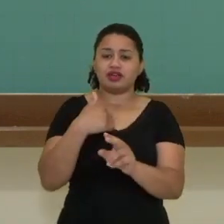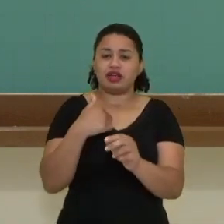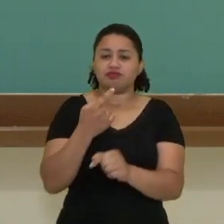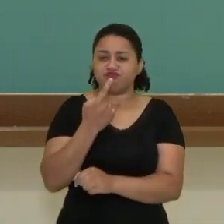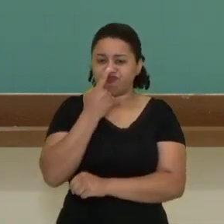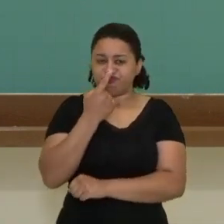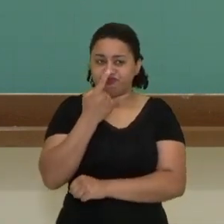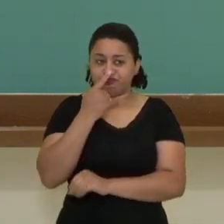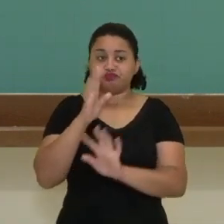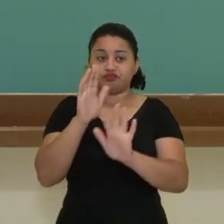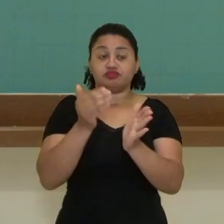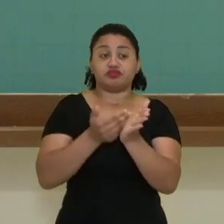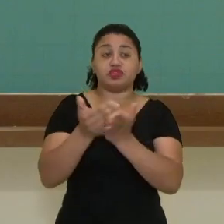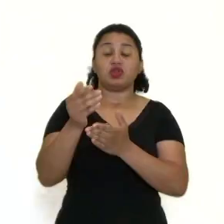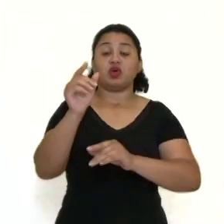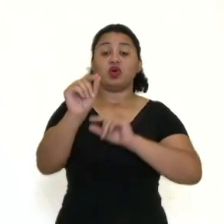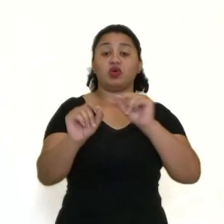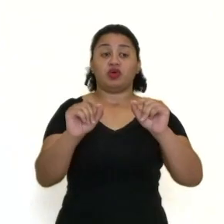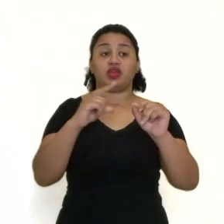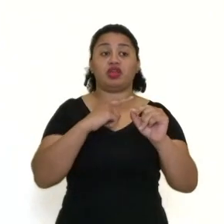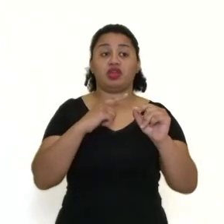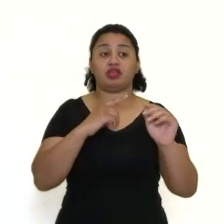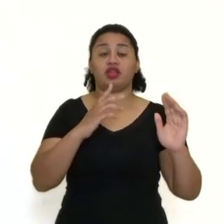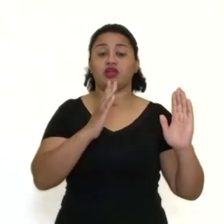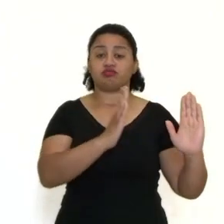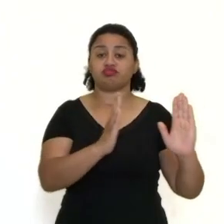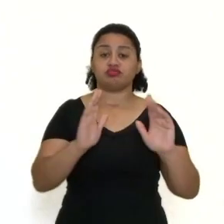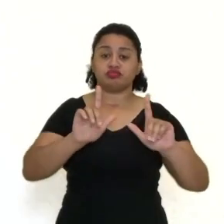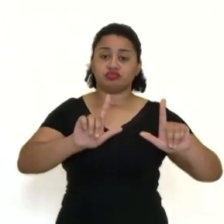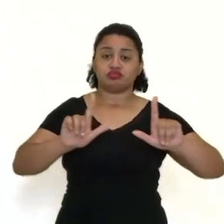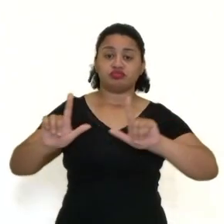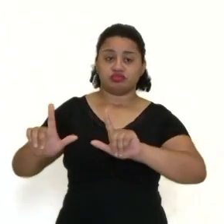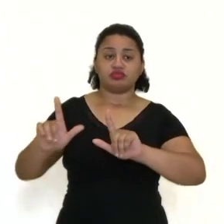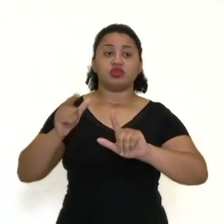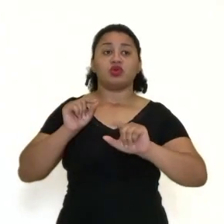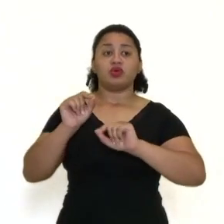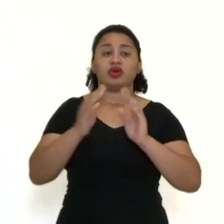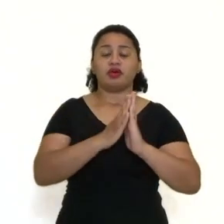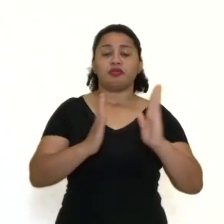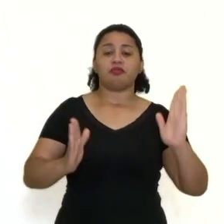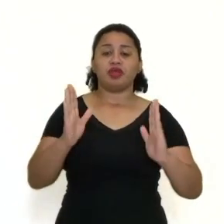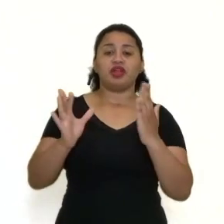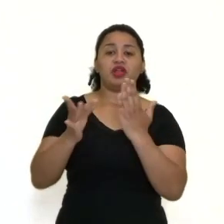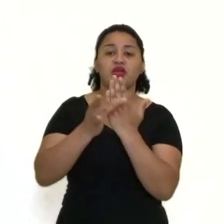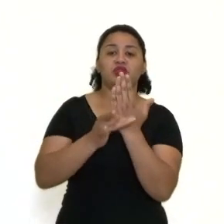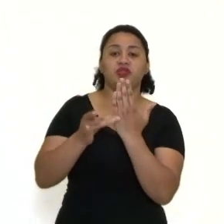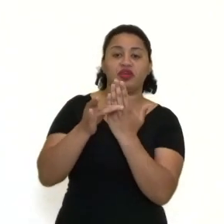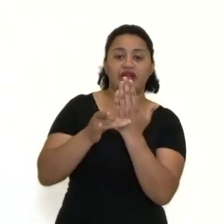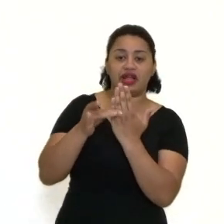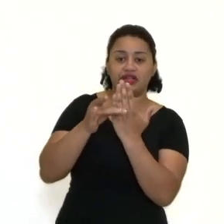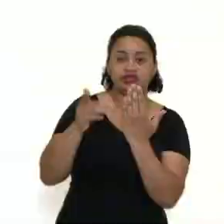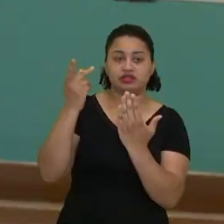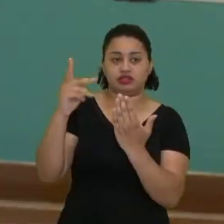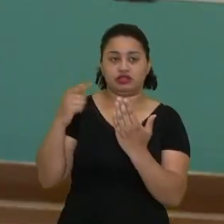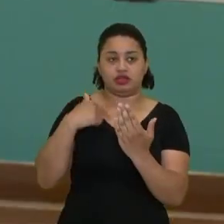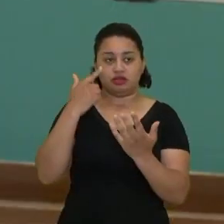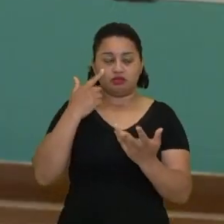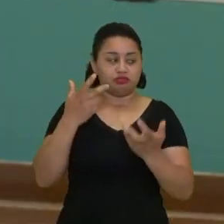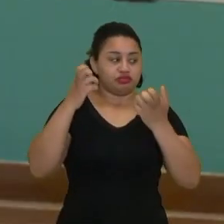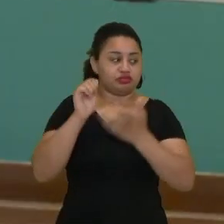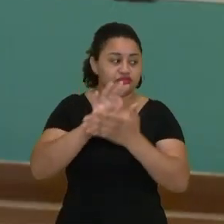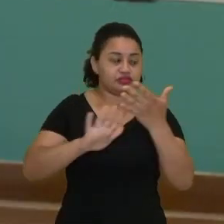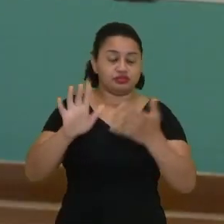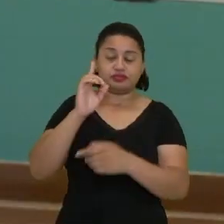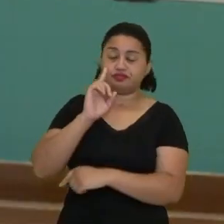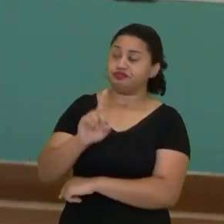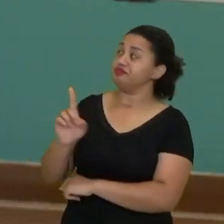assim, para início de conversa, a gente aqui tem duas obras que é chamada da fase realista do Vincent. Enquanto na